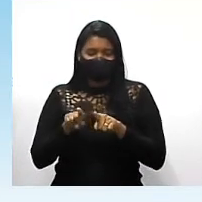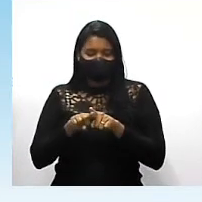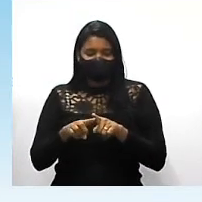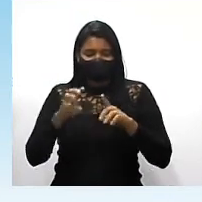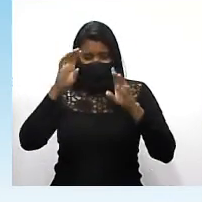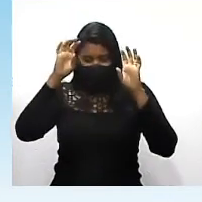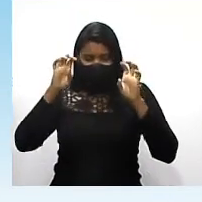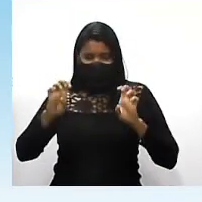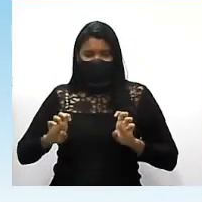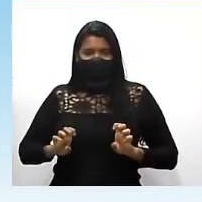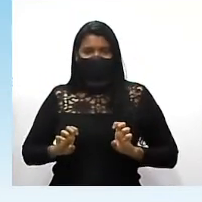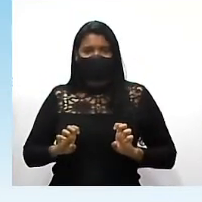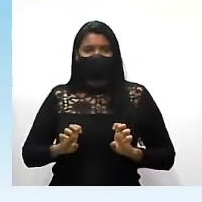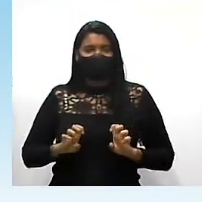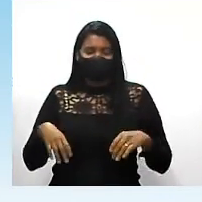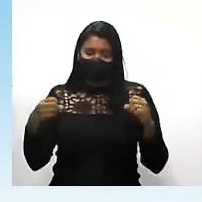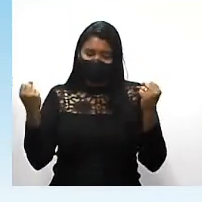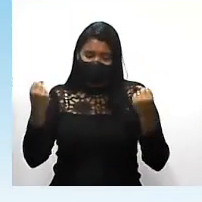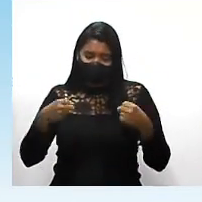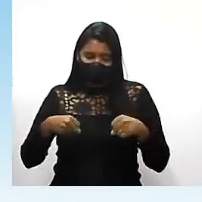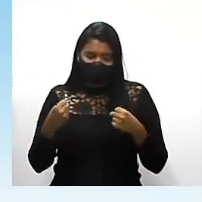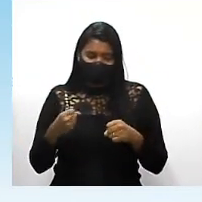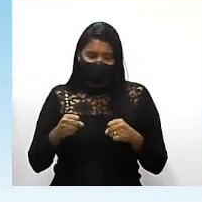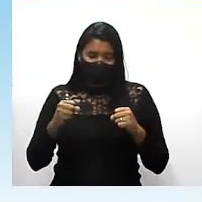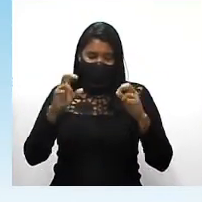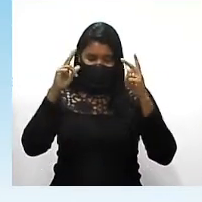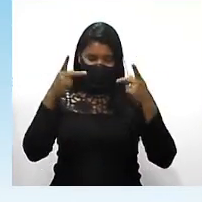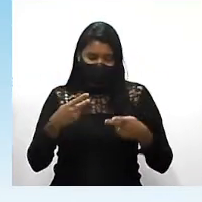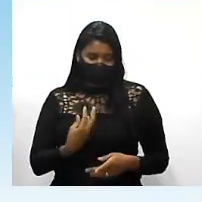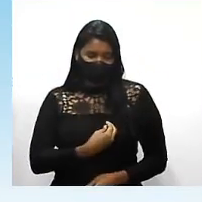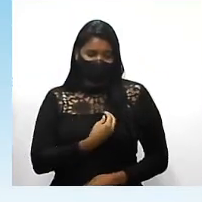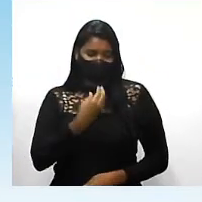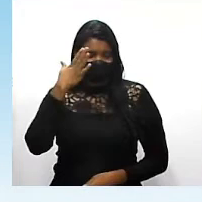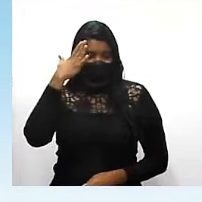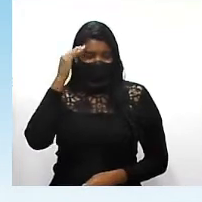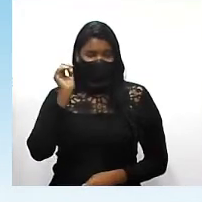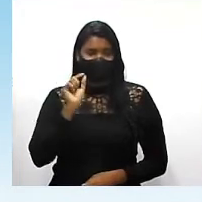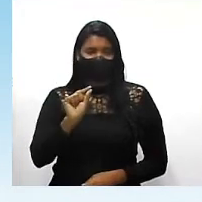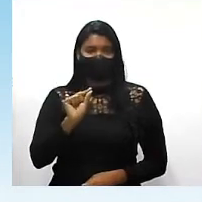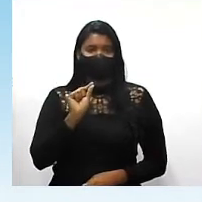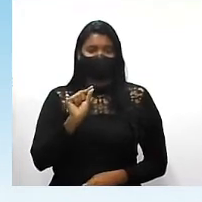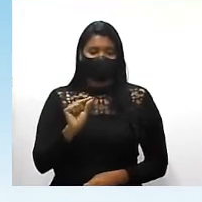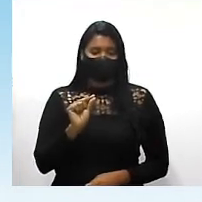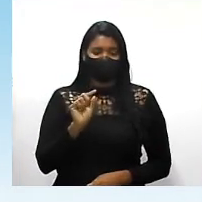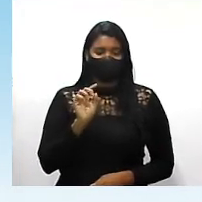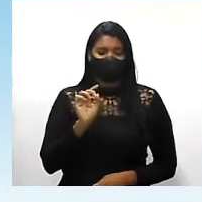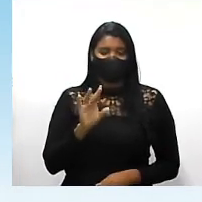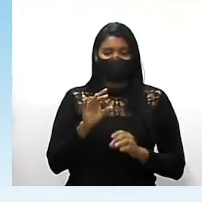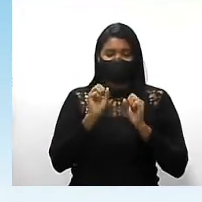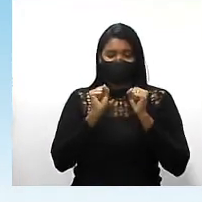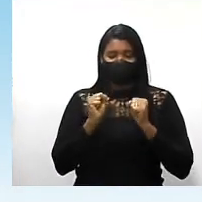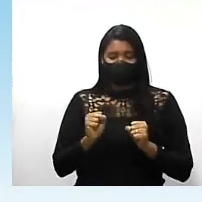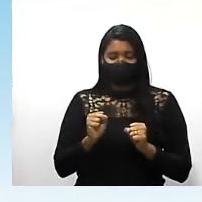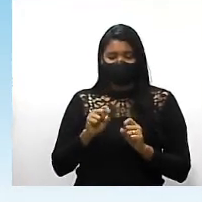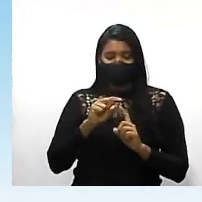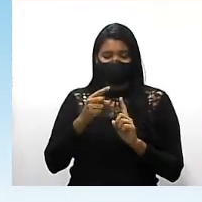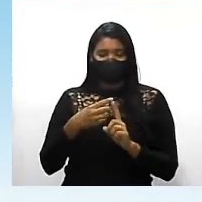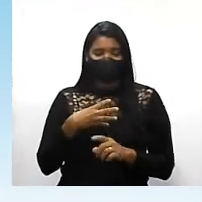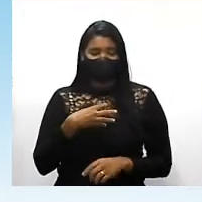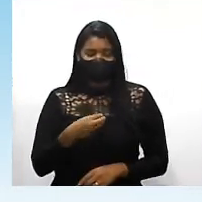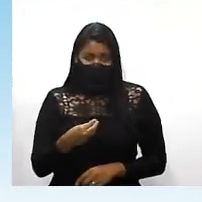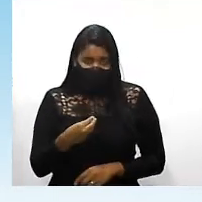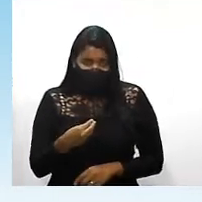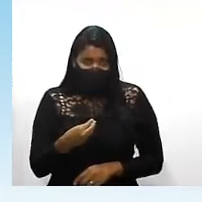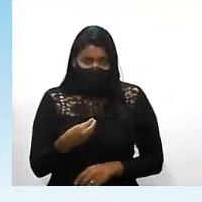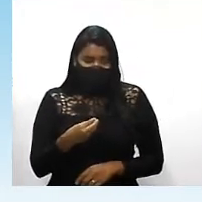ética, essa vida humana precisa saber que ele só pode trazer um filho à existência se esse